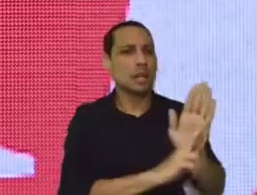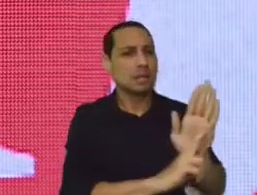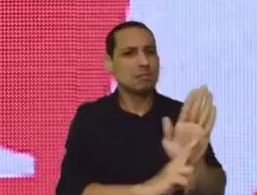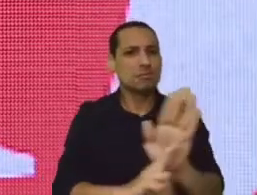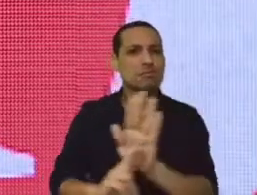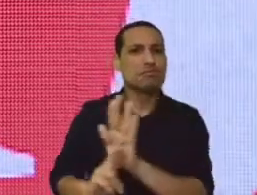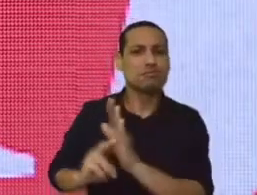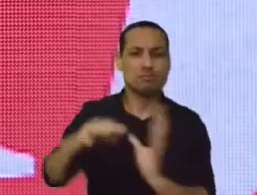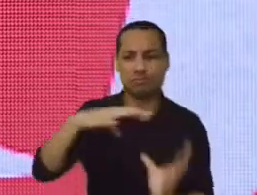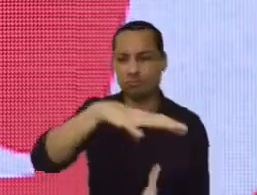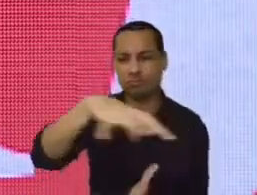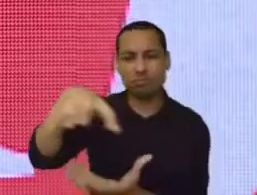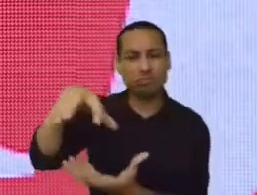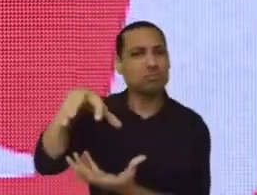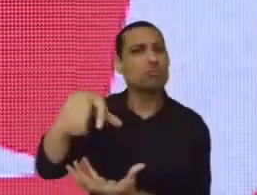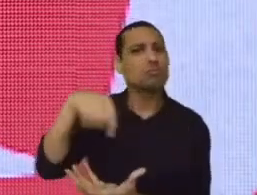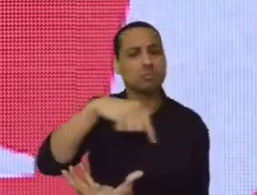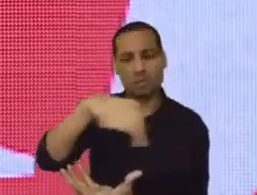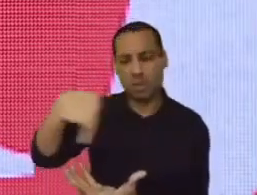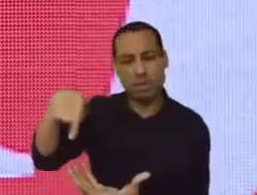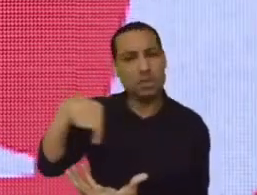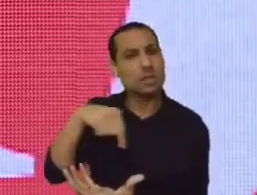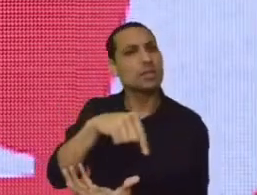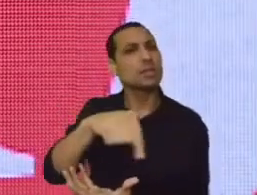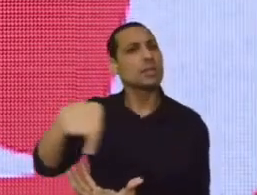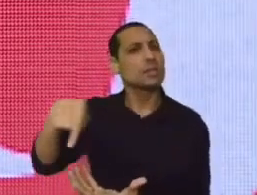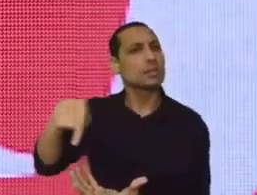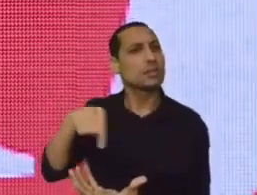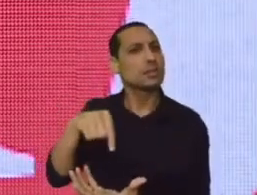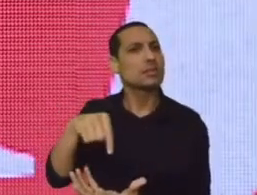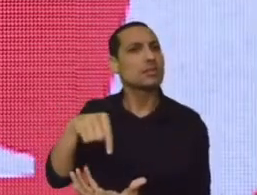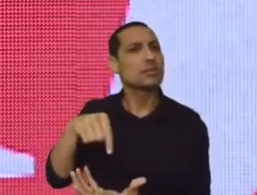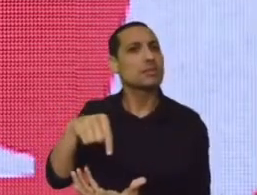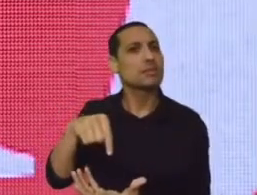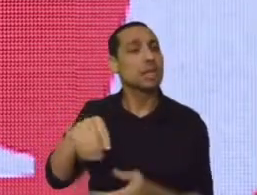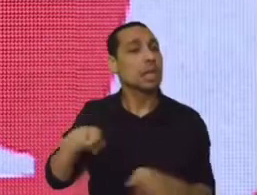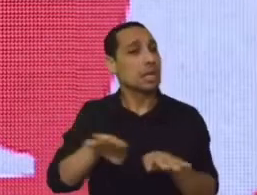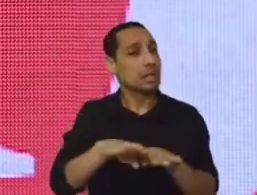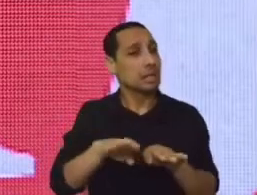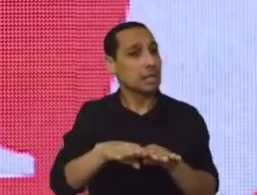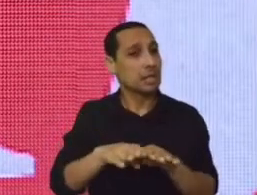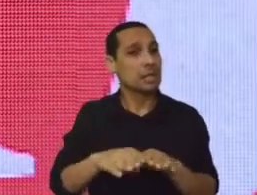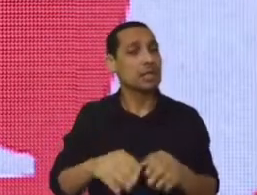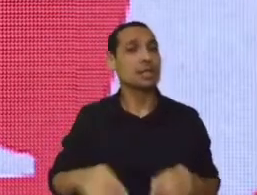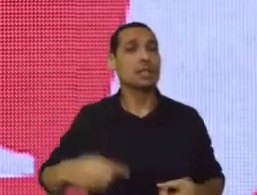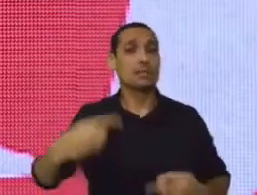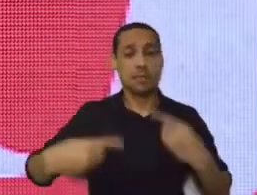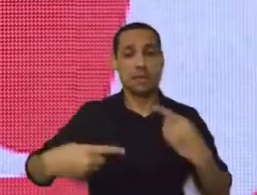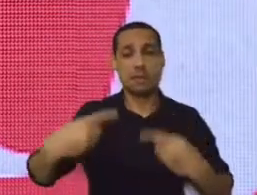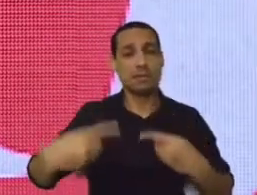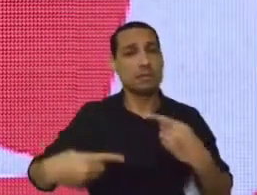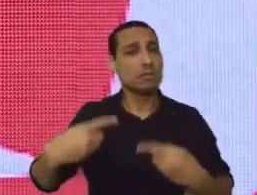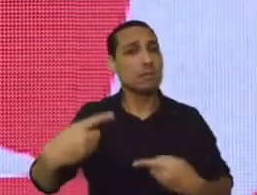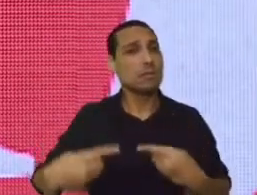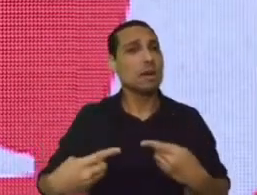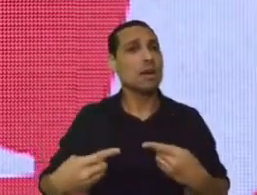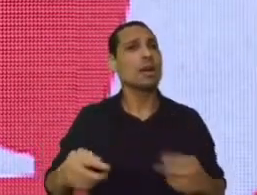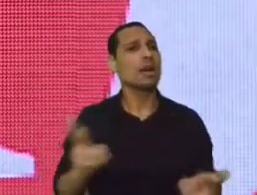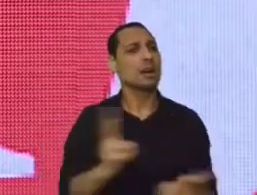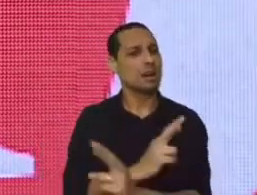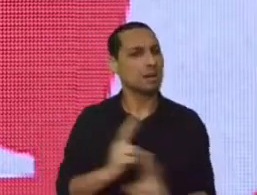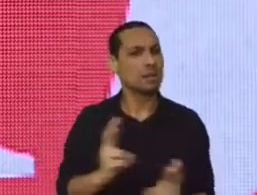longo da plenária, né, vão também fazer parte, vão dialogar com a gente. As relações internacionais, né, sempre foram